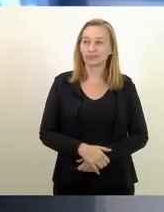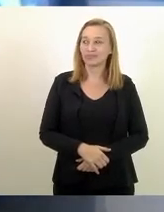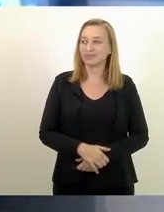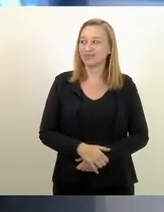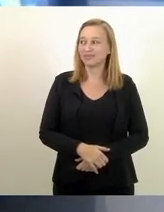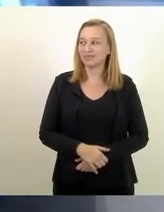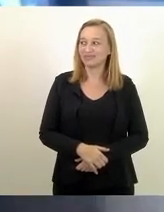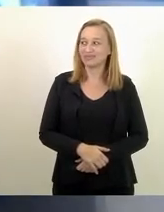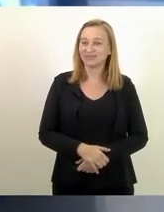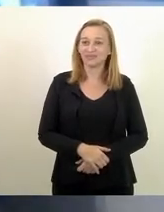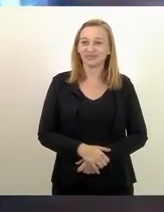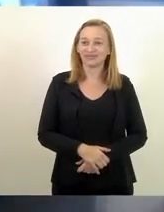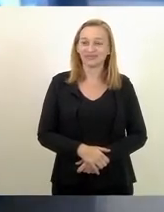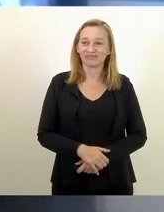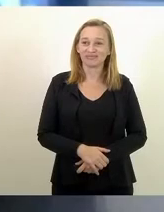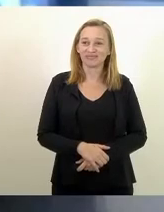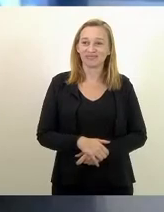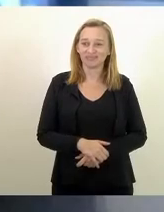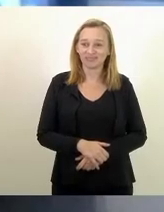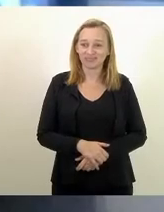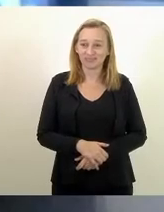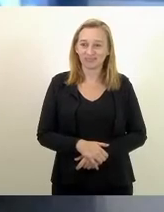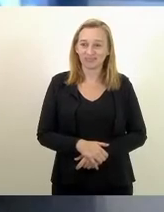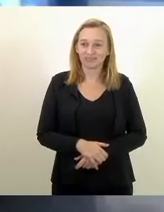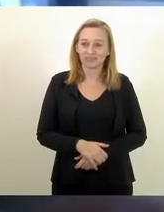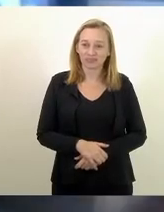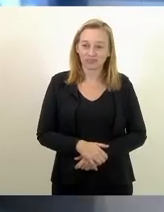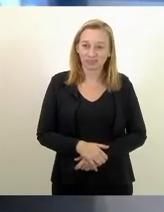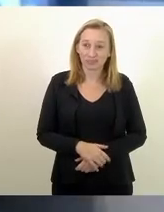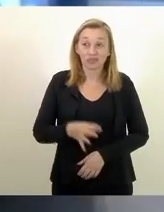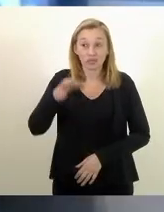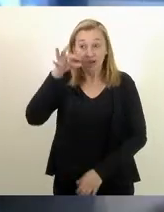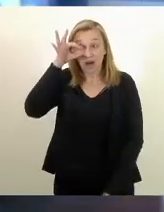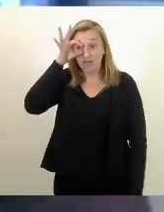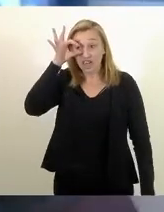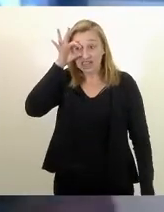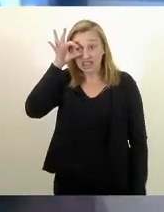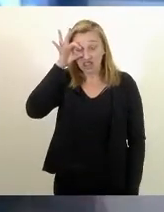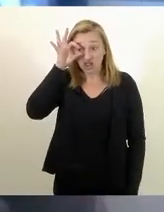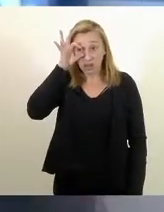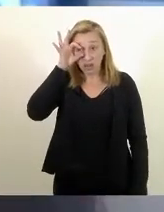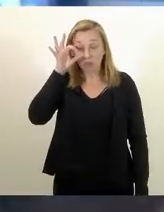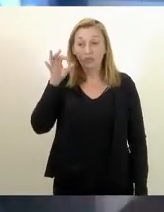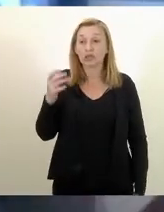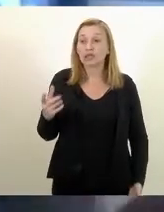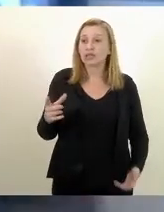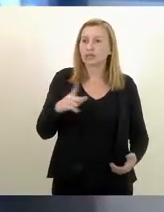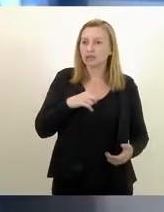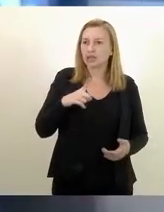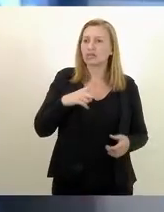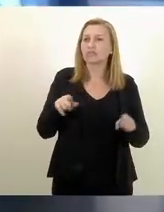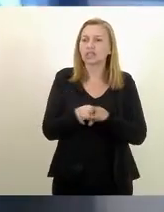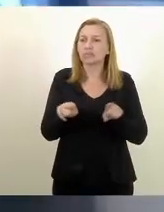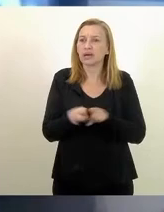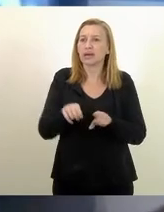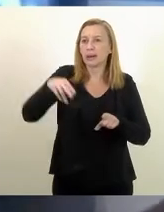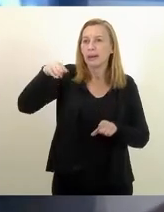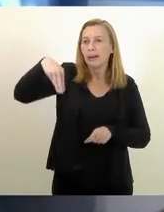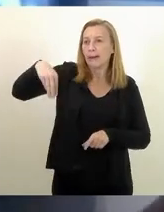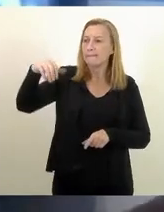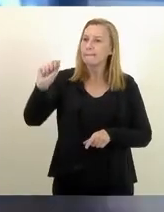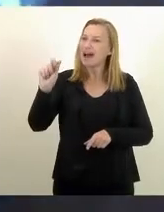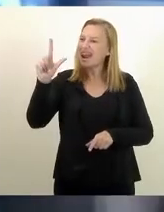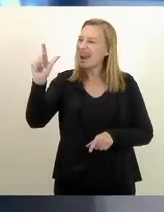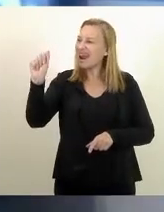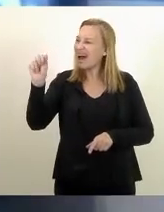Afeganistão infelizmente não só no Afeganistão mas no Afeganistão nós tivemos o caso da Malala que levou um tiro na